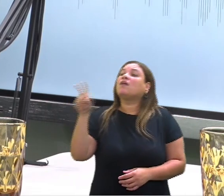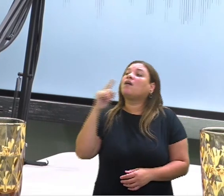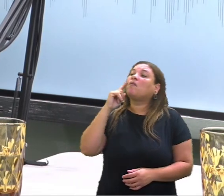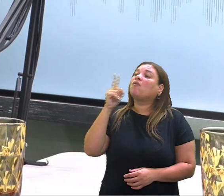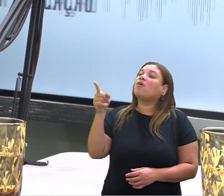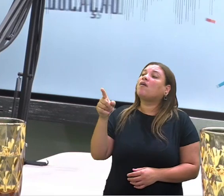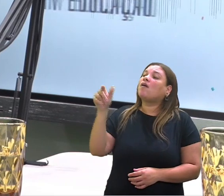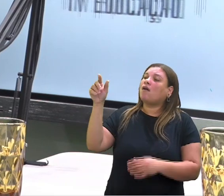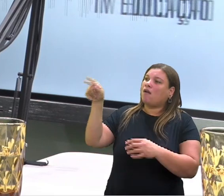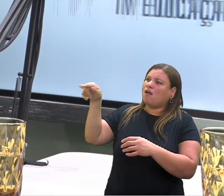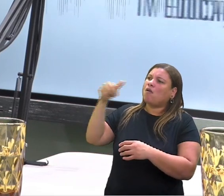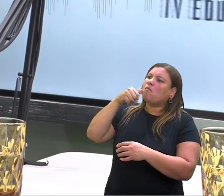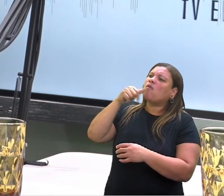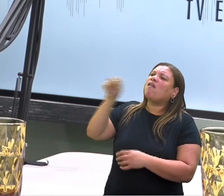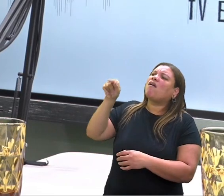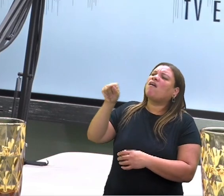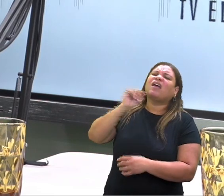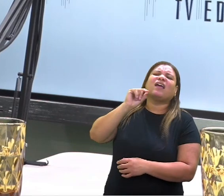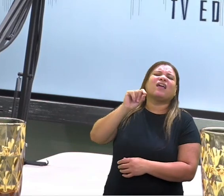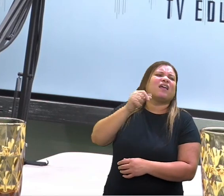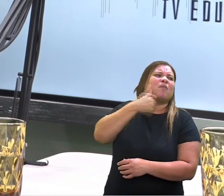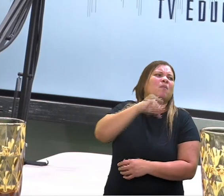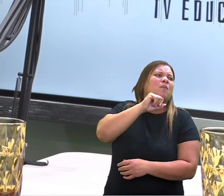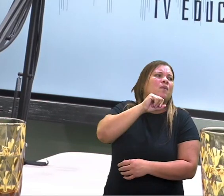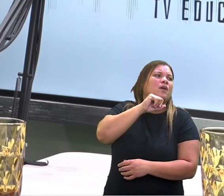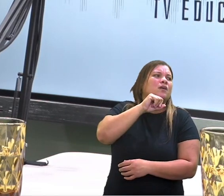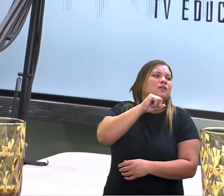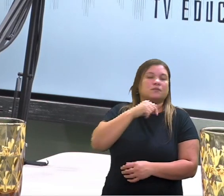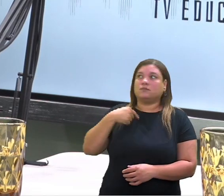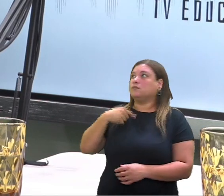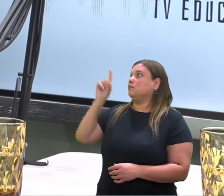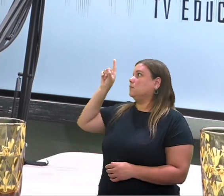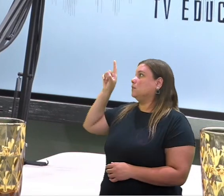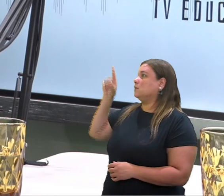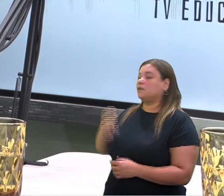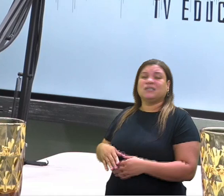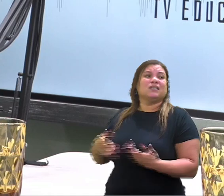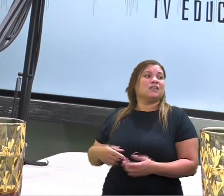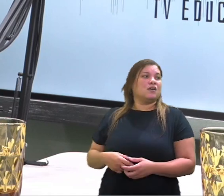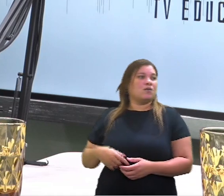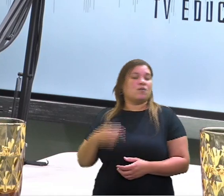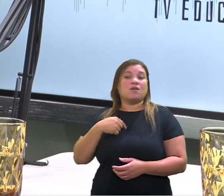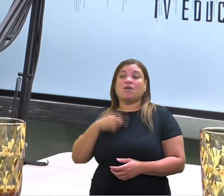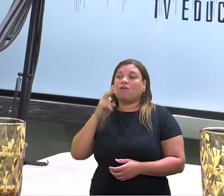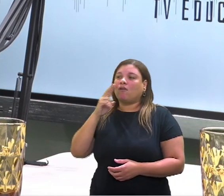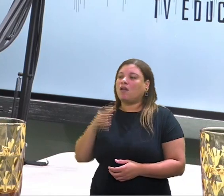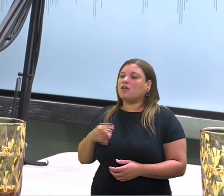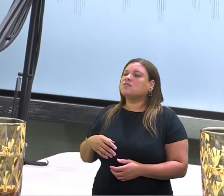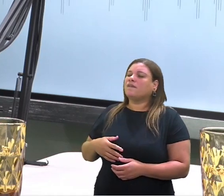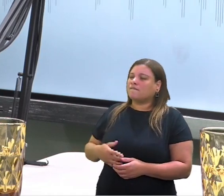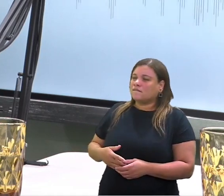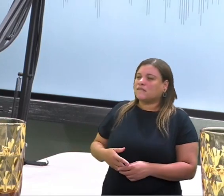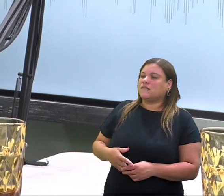alguém falasse, eu mataria. E aquela ali é mãe de quem? Minha. E se alguém falasse isso, isso, isso e